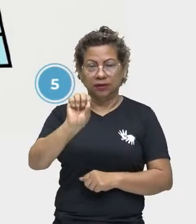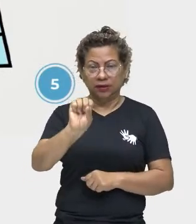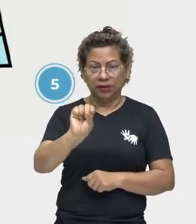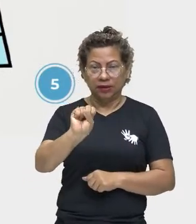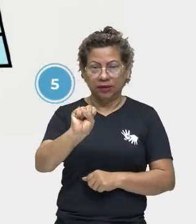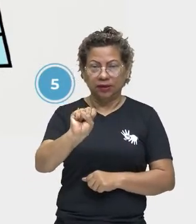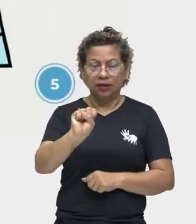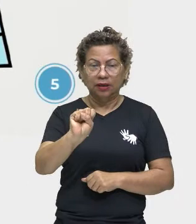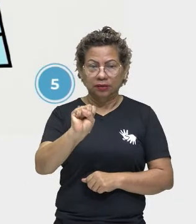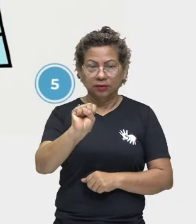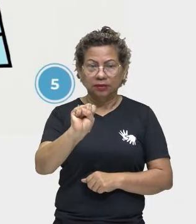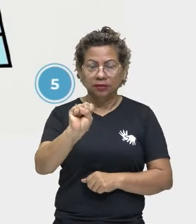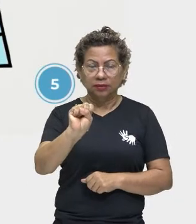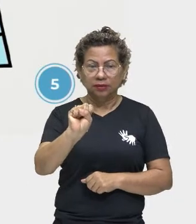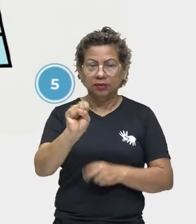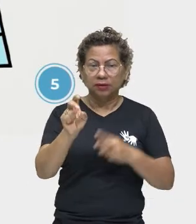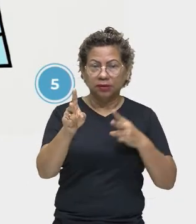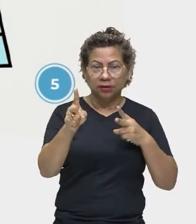dada a fórmula, né?